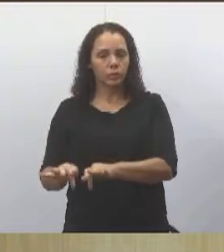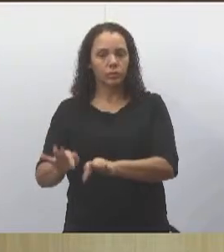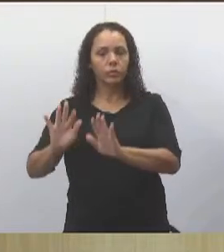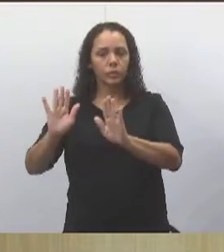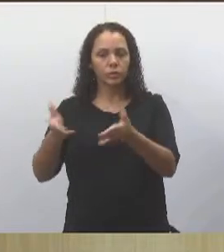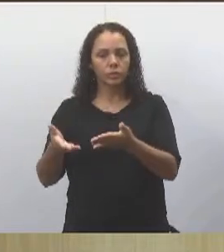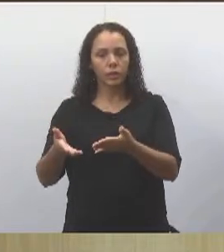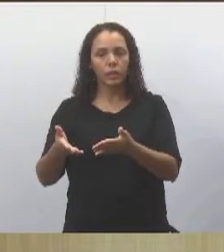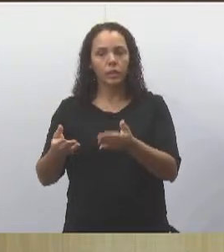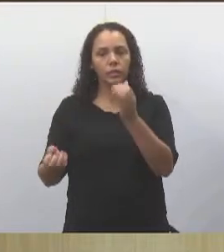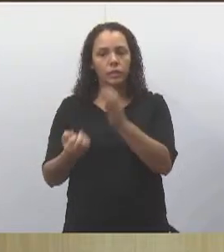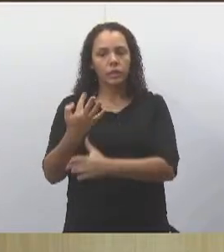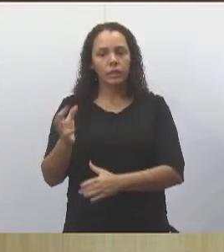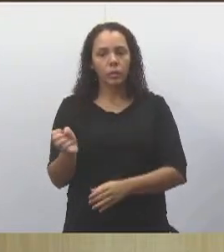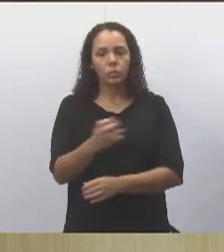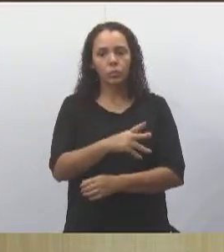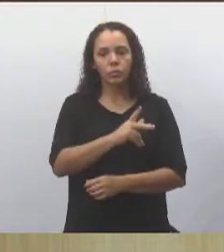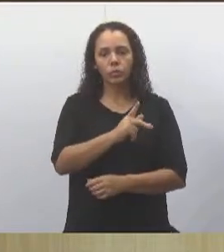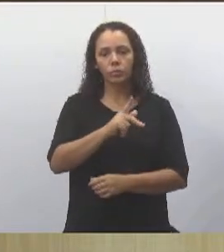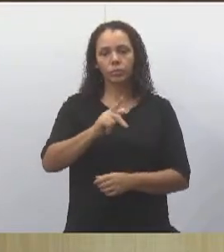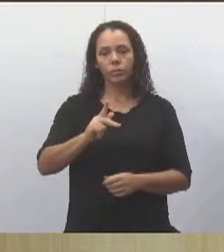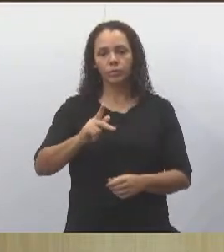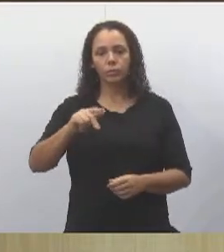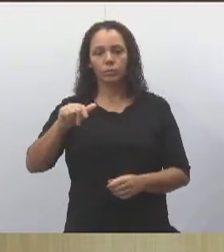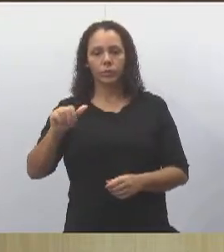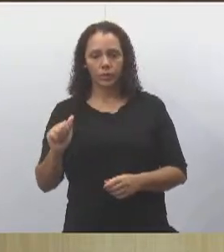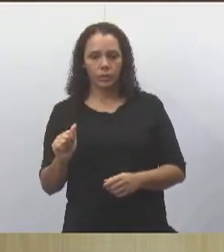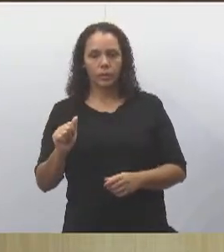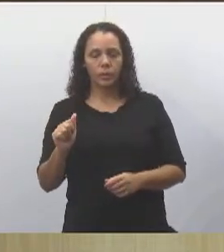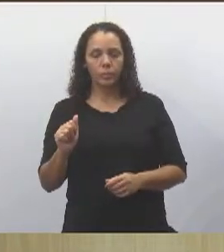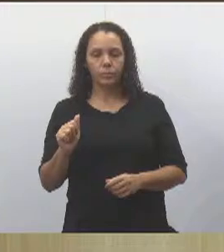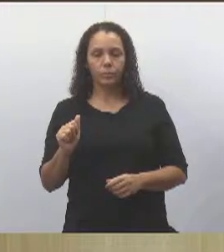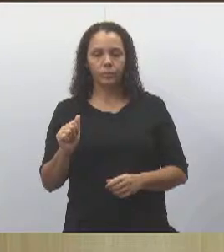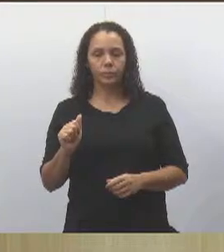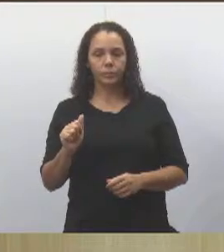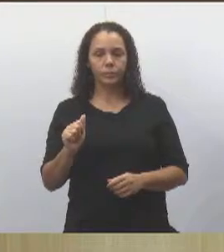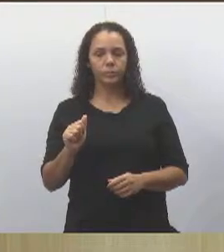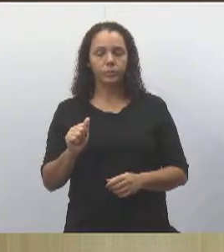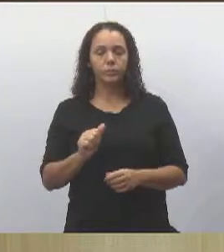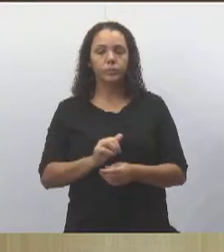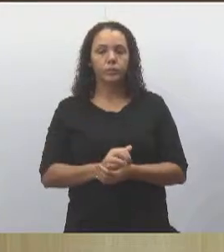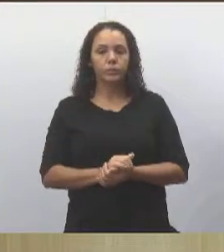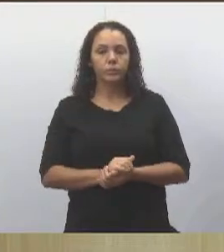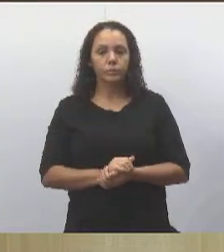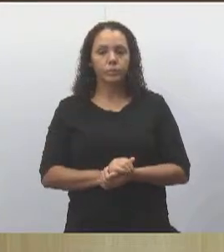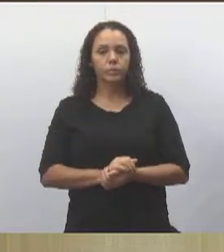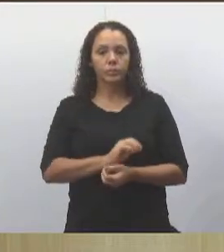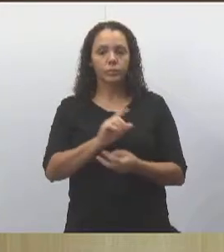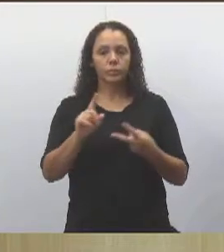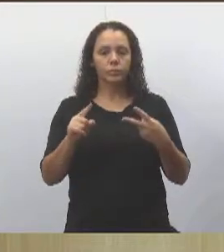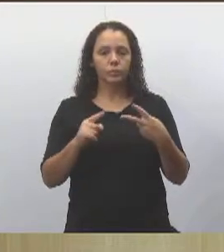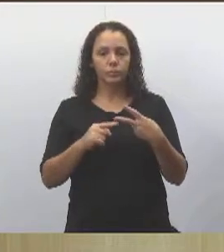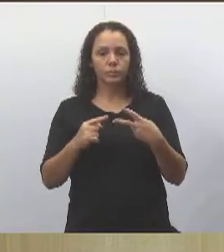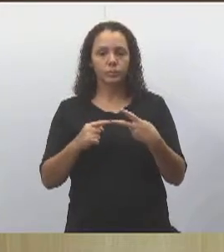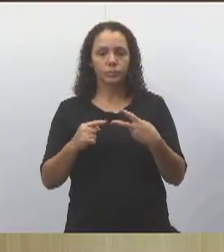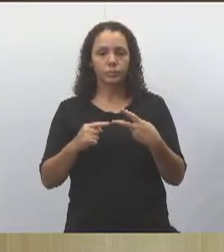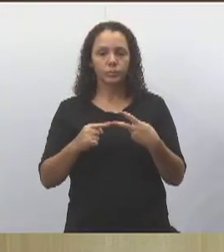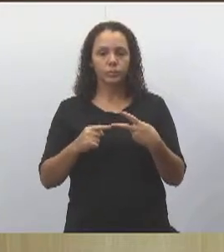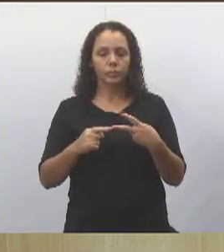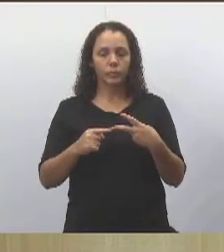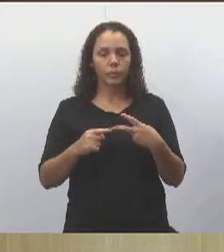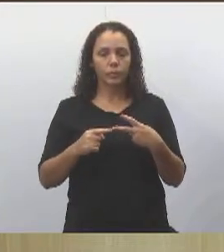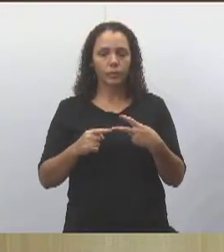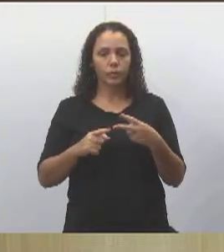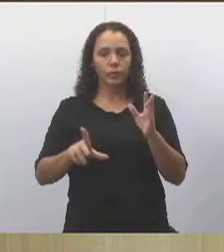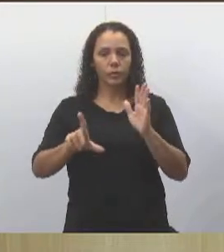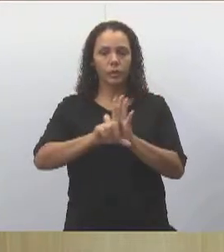e será formado construído um novo PPA para o ano que vem. Fora isso, nós temos aqui